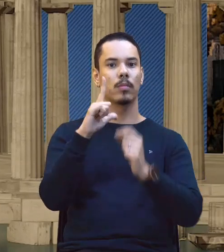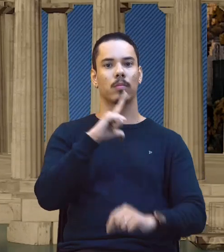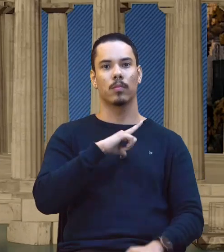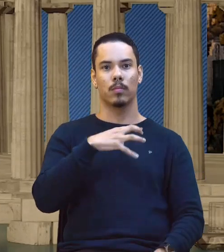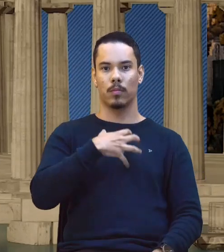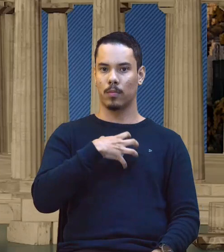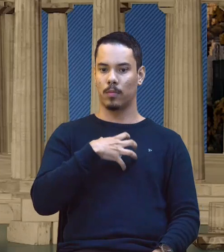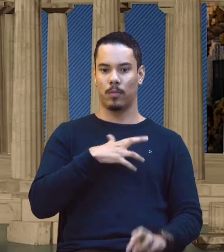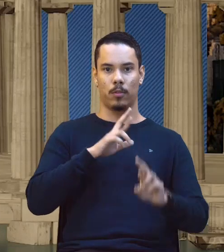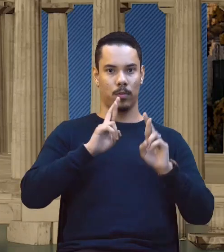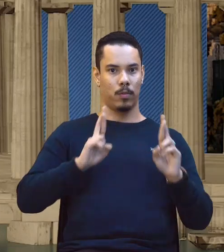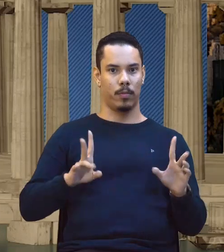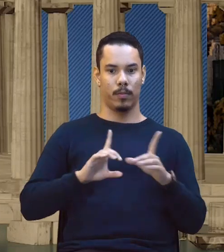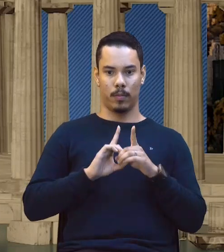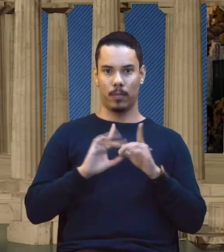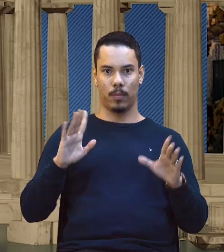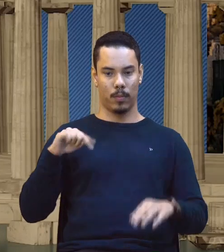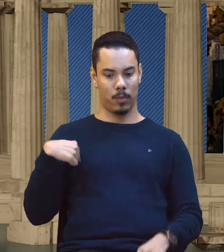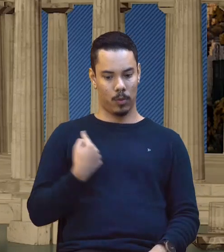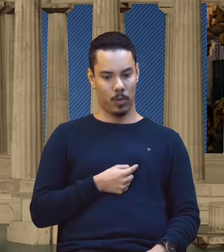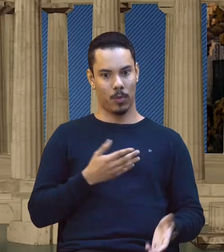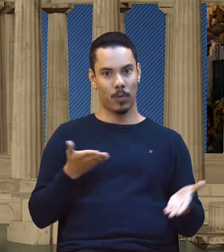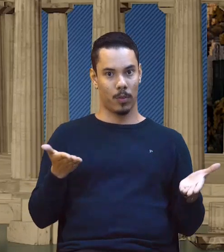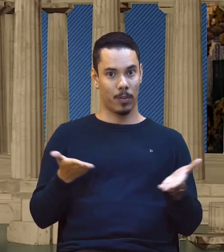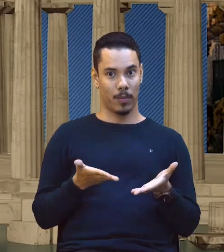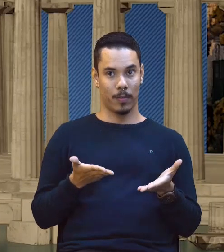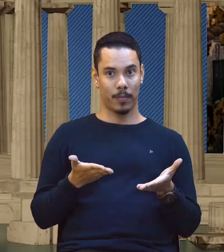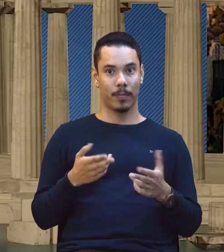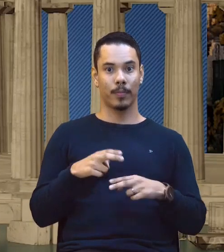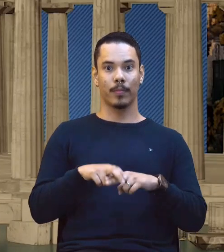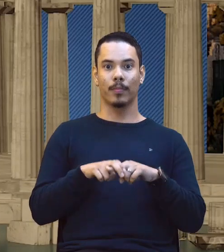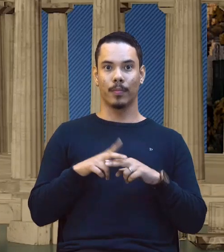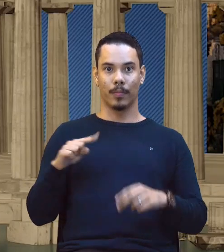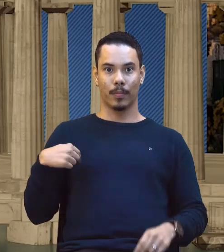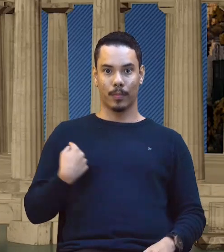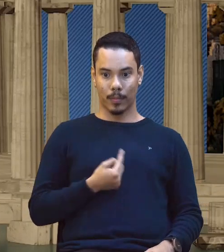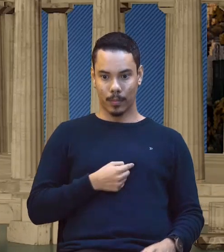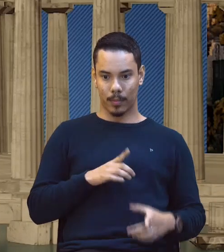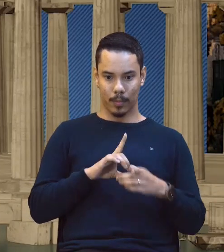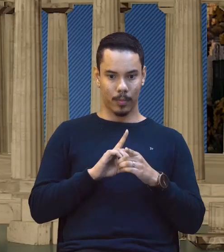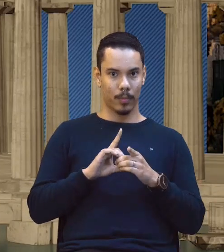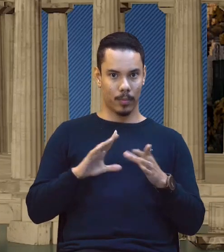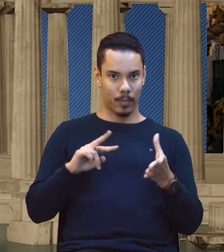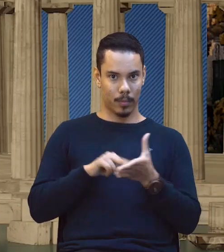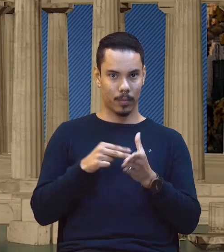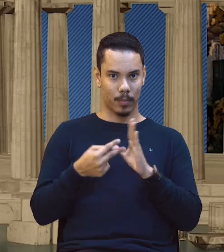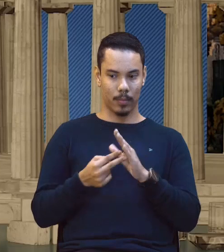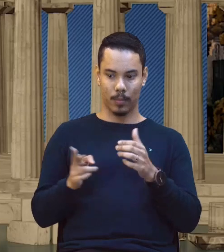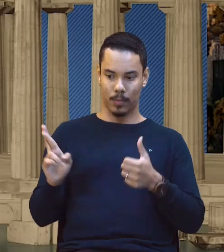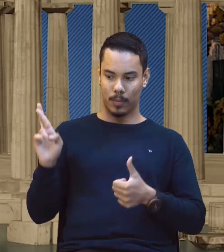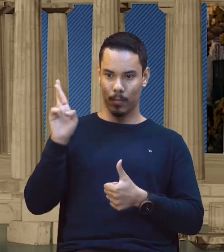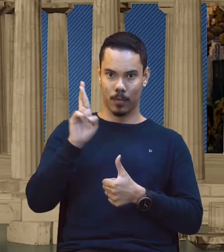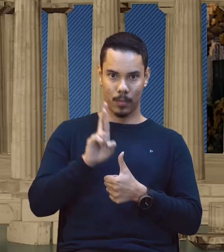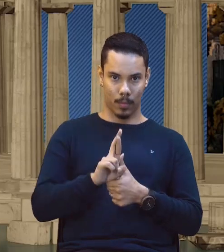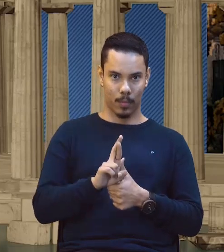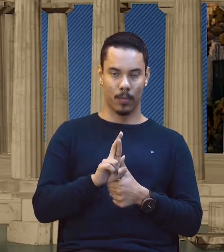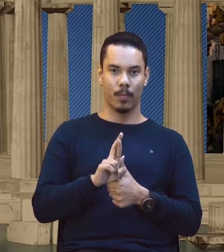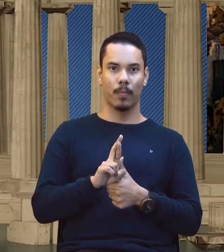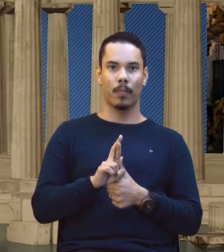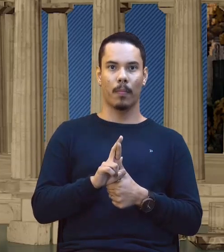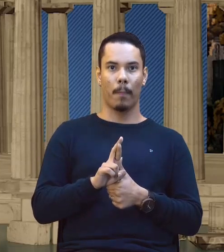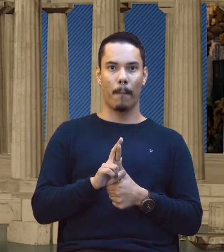de democracia da nossa hoje. Enquanto a nossa democracia ela é representativa, lá